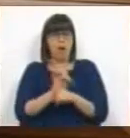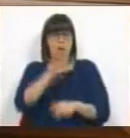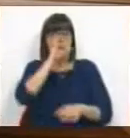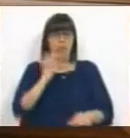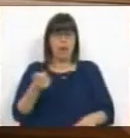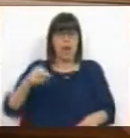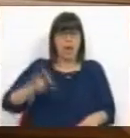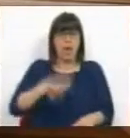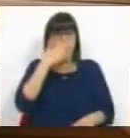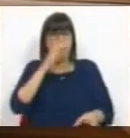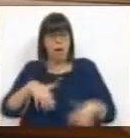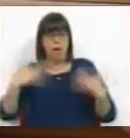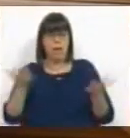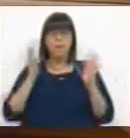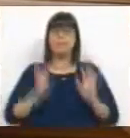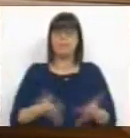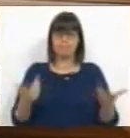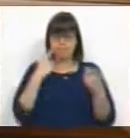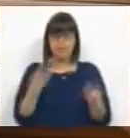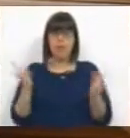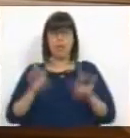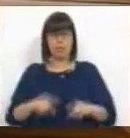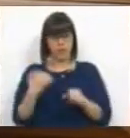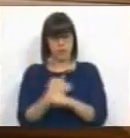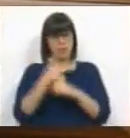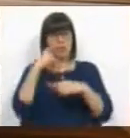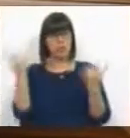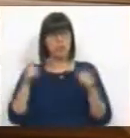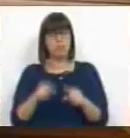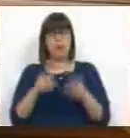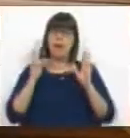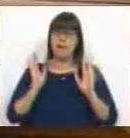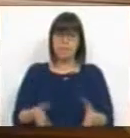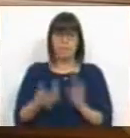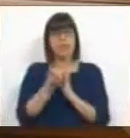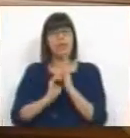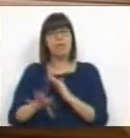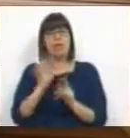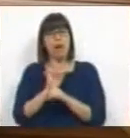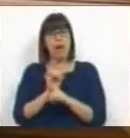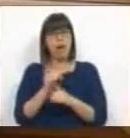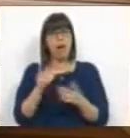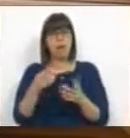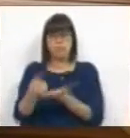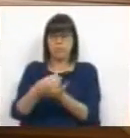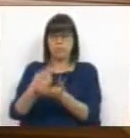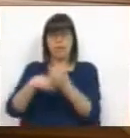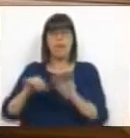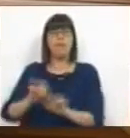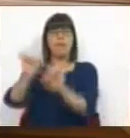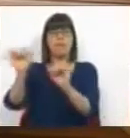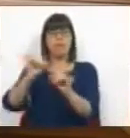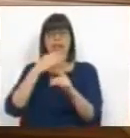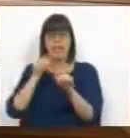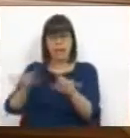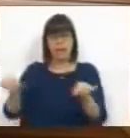do Governo anterior, e, portanto, é necessário repor esses serviços públicos, é necessário devolver os baldios aos compartes, que